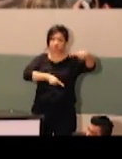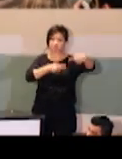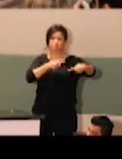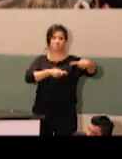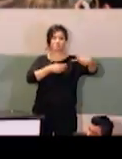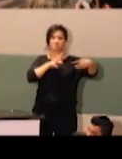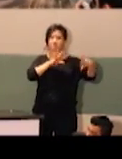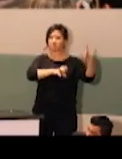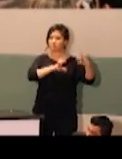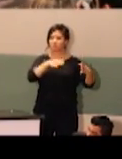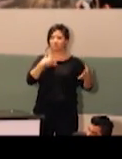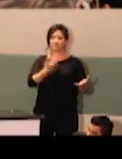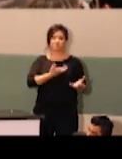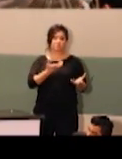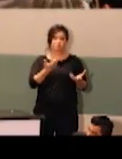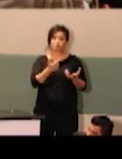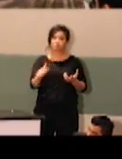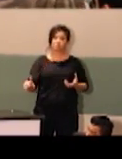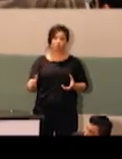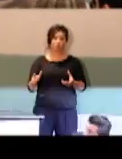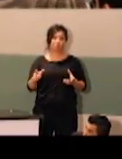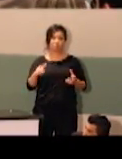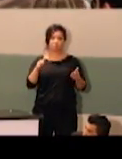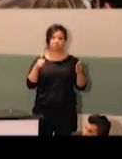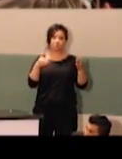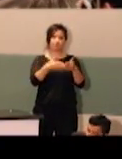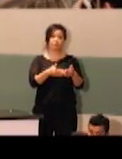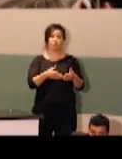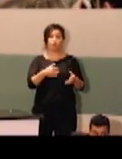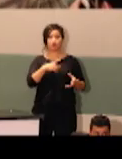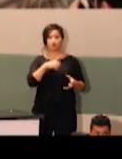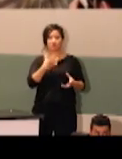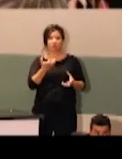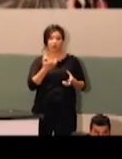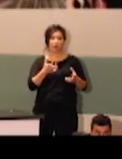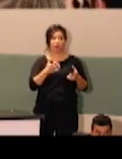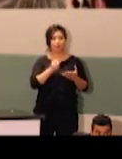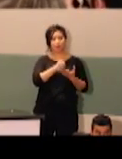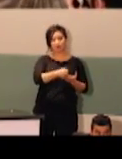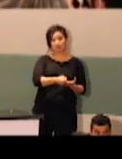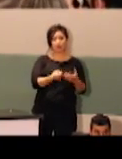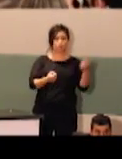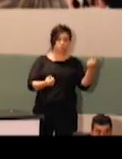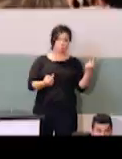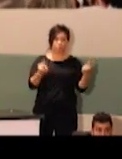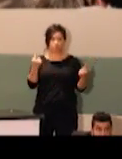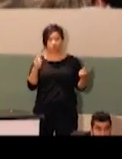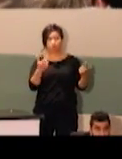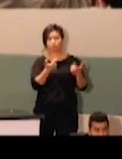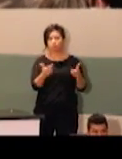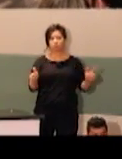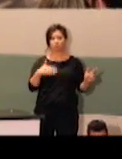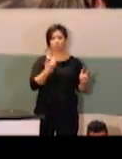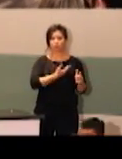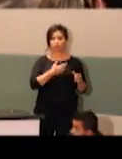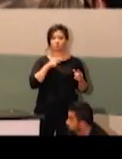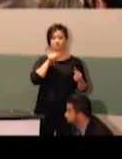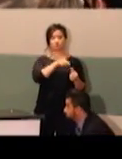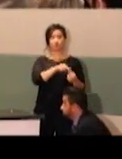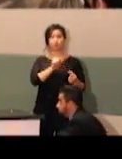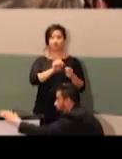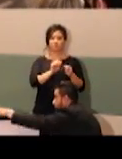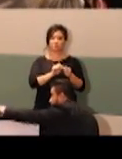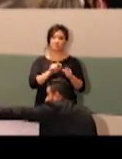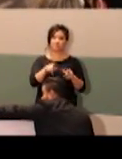não temos partido. O nosso objetivo, o único objetivo desta casa, é fazer com que a nossa